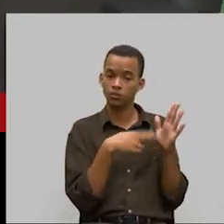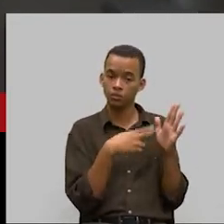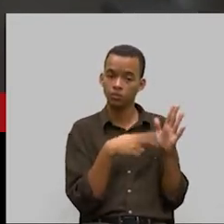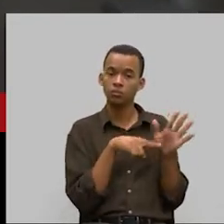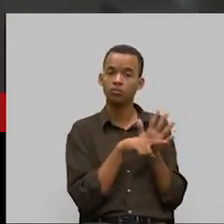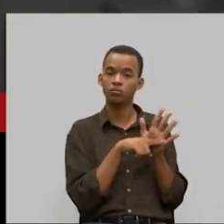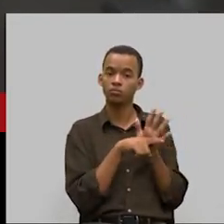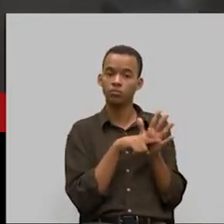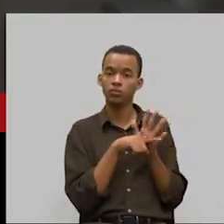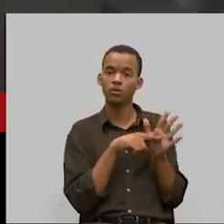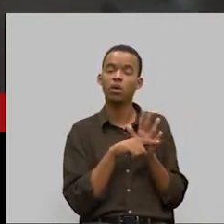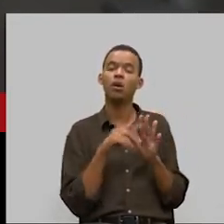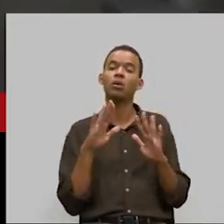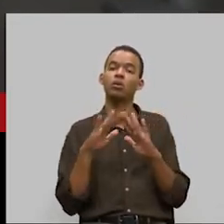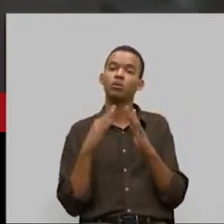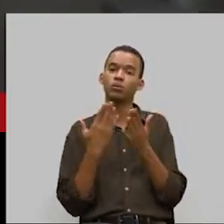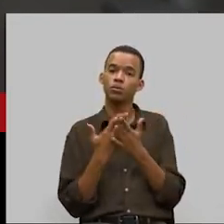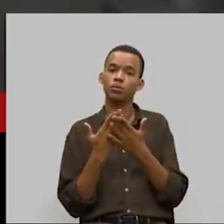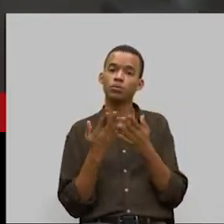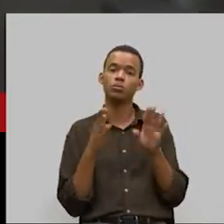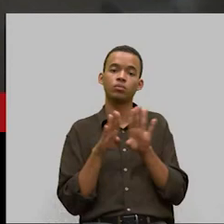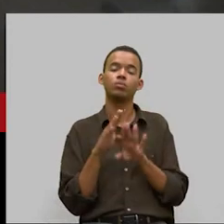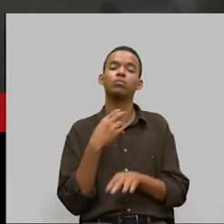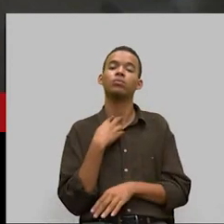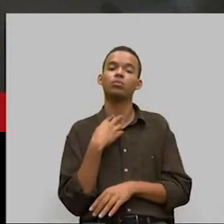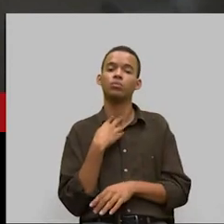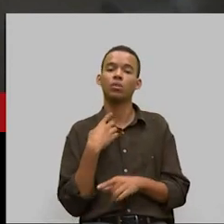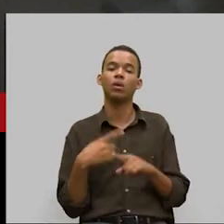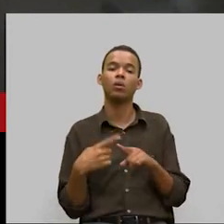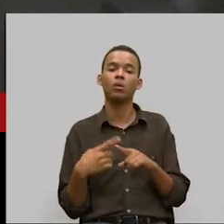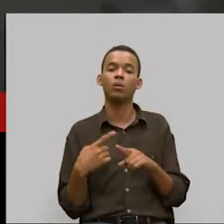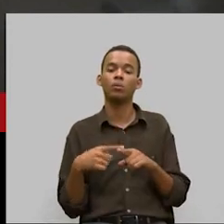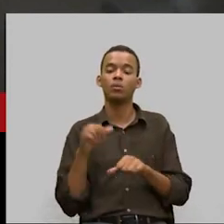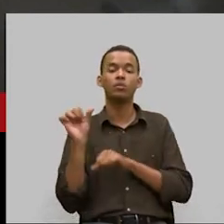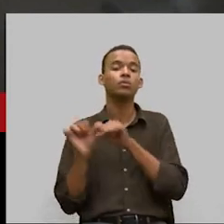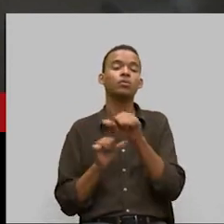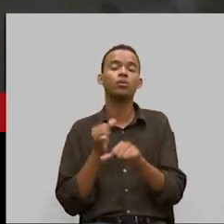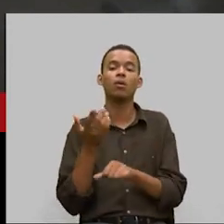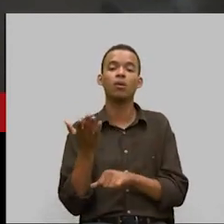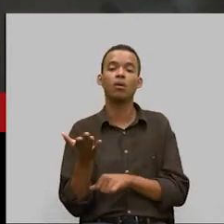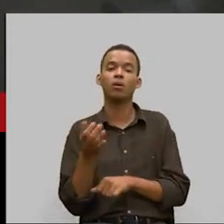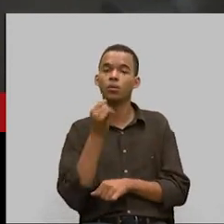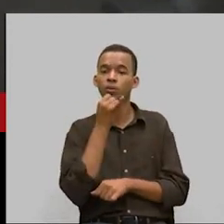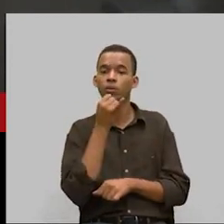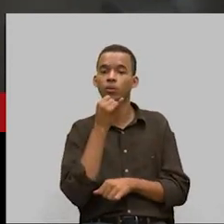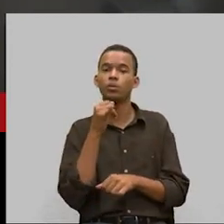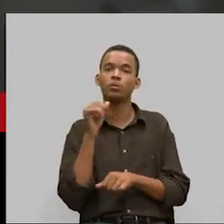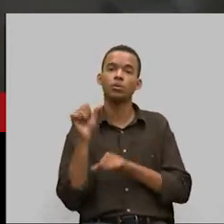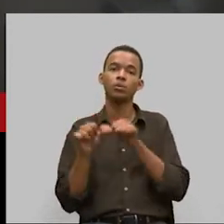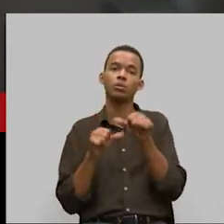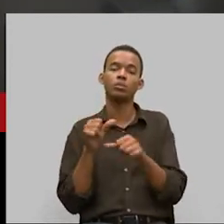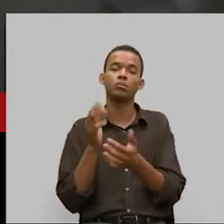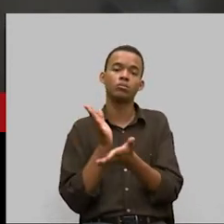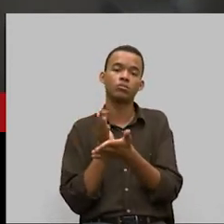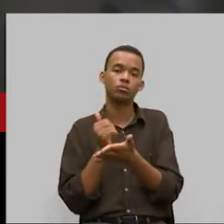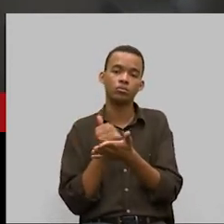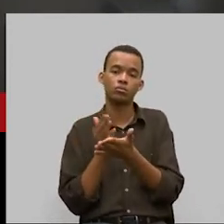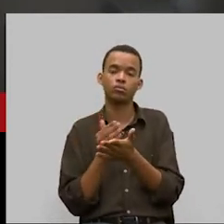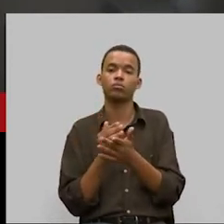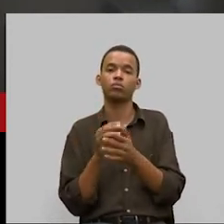que diz que não vai fechar a escola por que ela não pode se ser transformada em multi ada